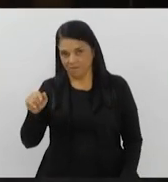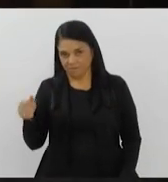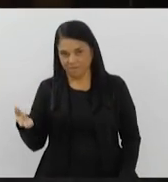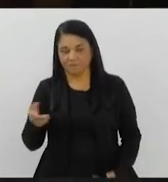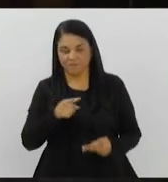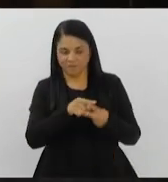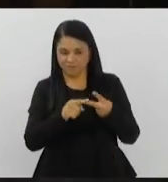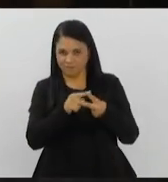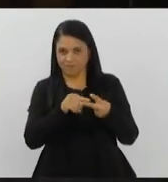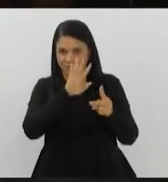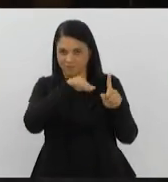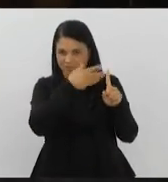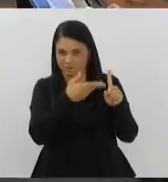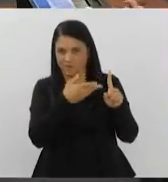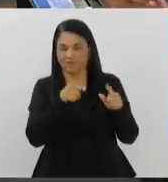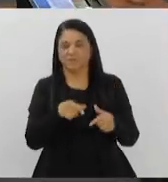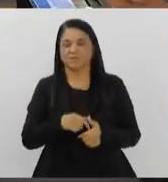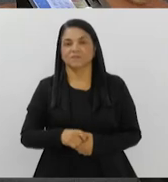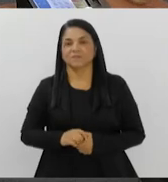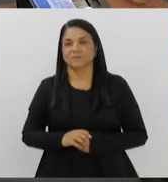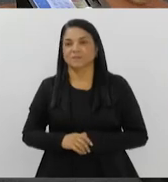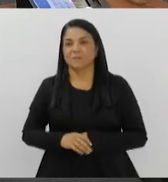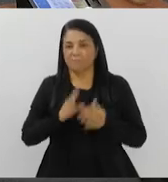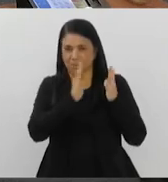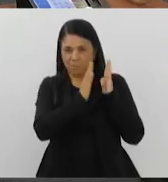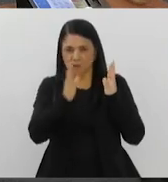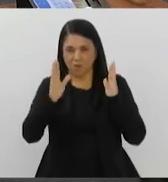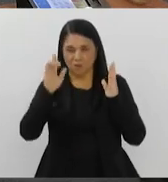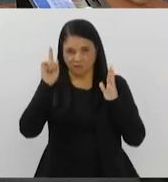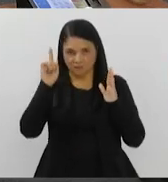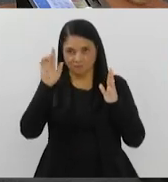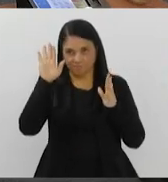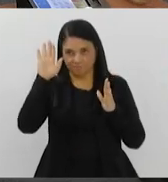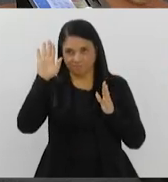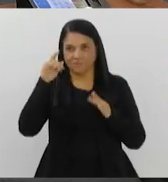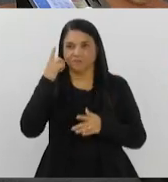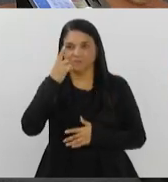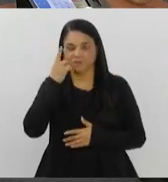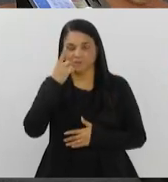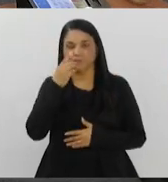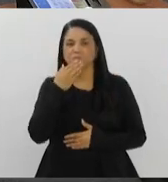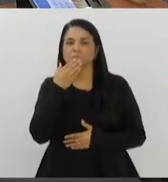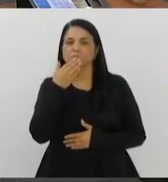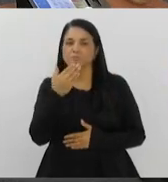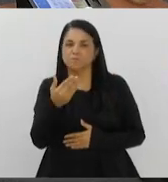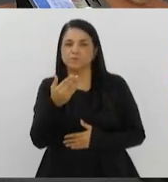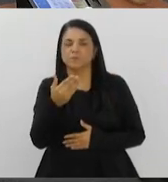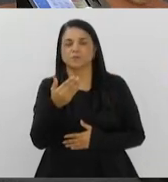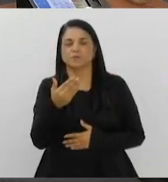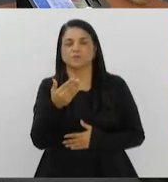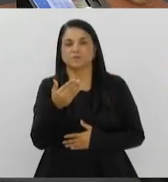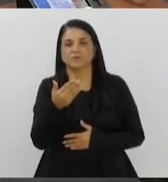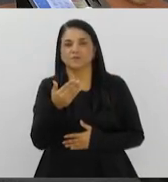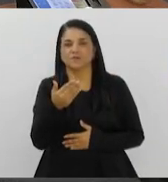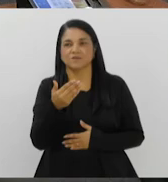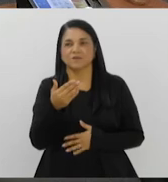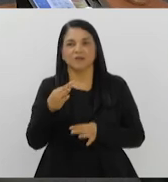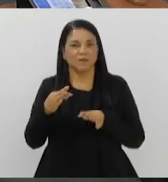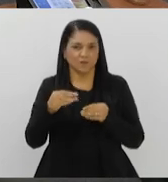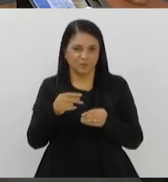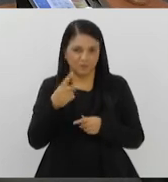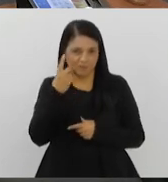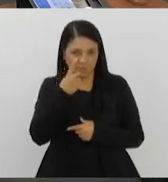Anuncio. Indicação legislativa. Pela ordem, por favor. Pois não, deputado. Queria pedir uma gentileza à Vossa Excelência, aos nossos